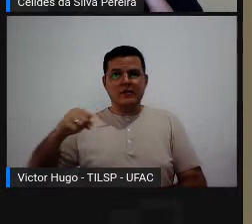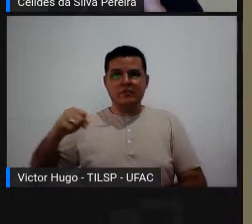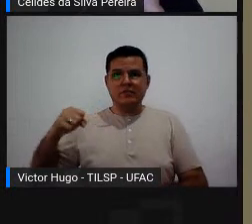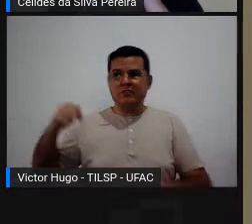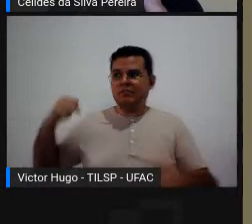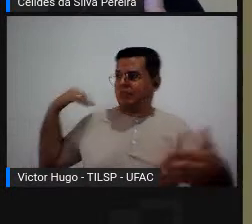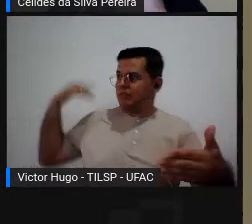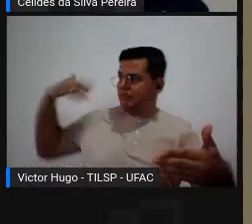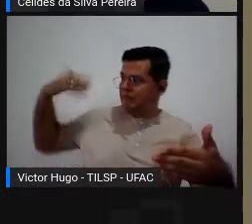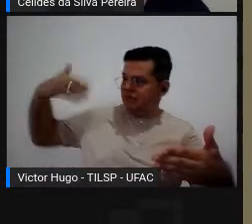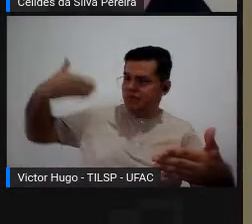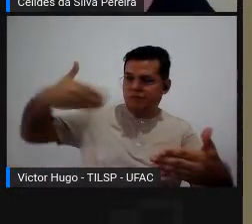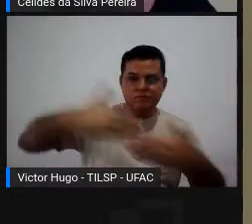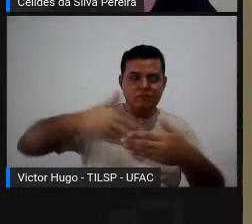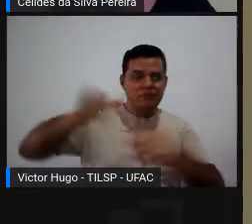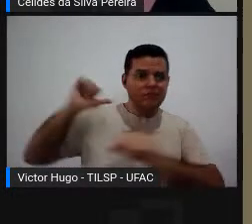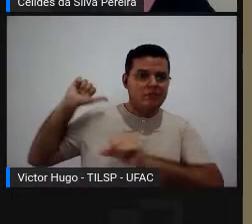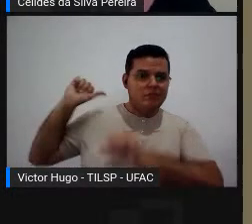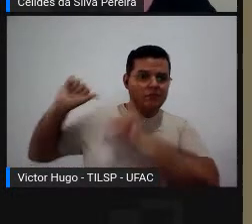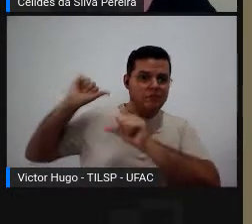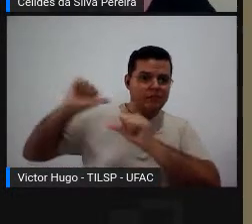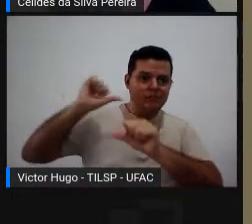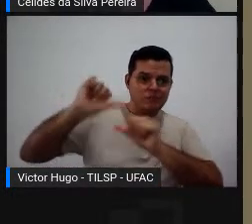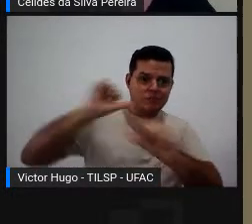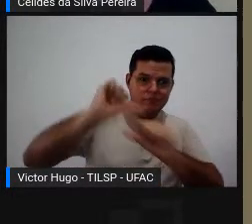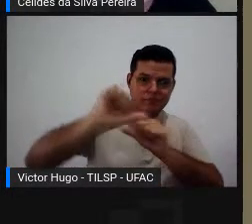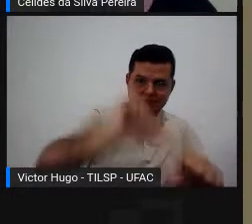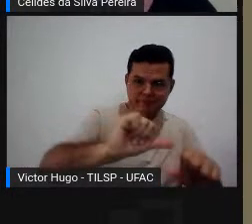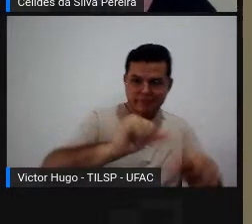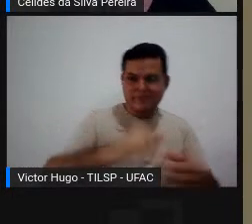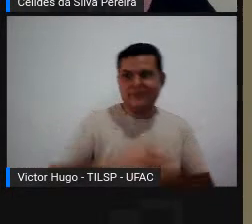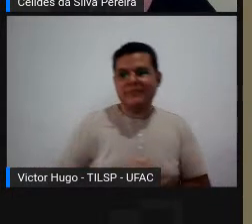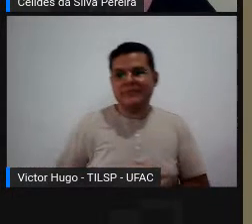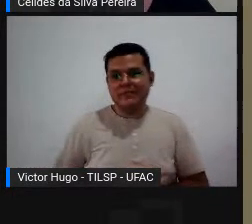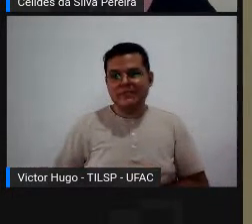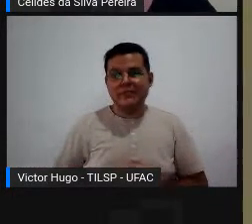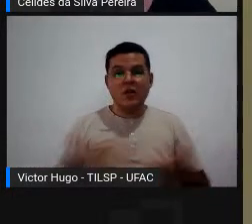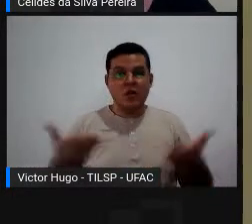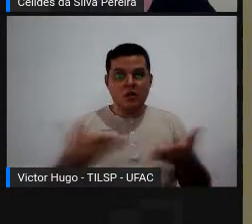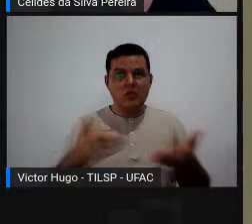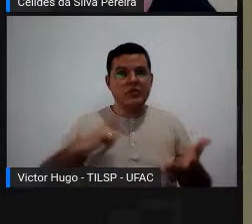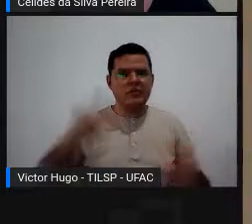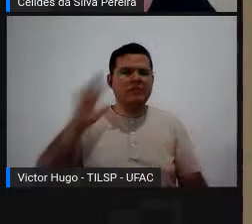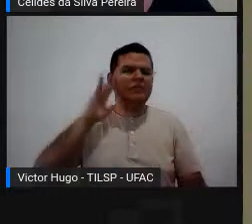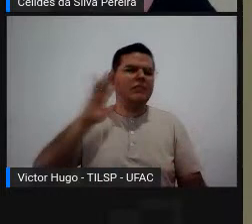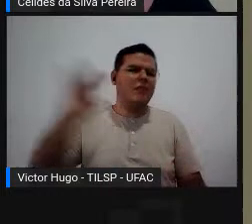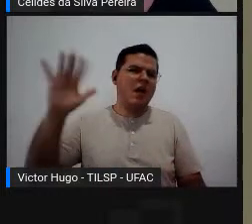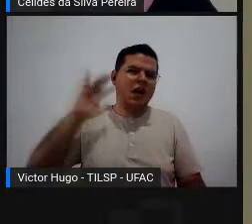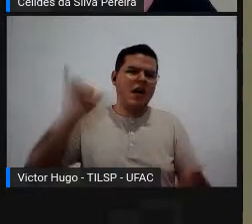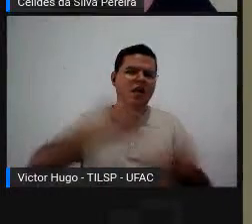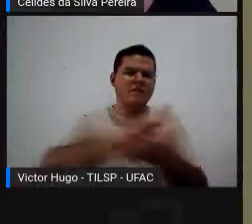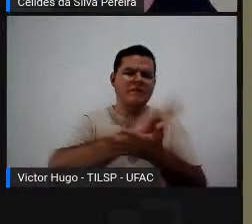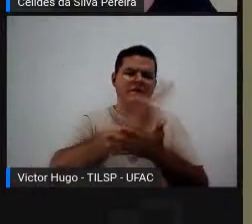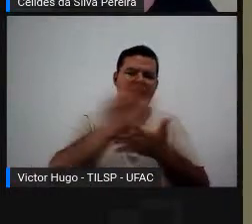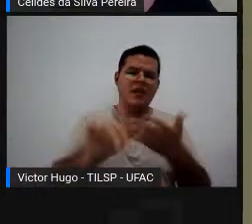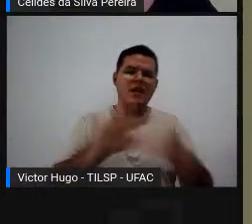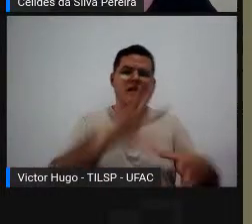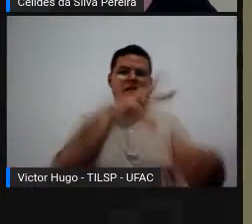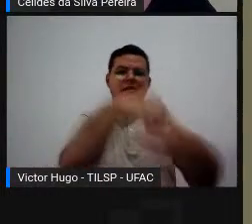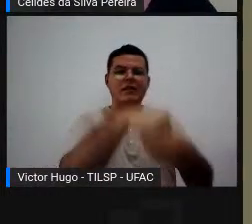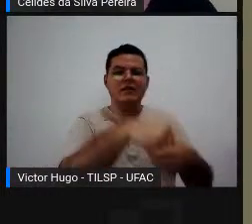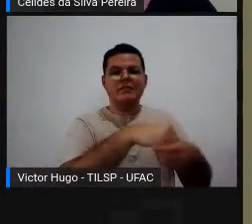vivemos diversas teorias que englobam leitura e vale